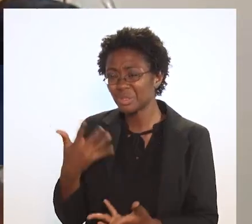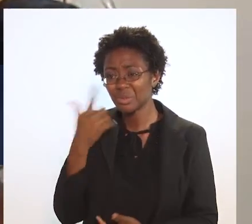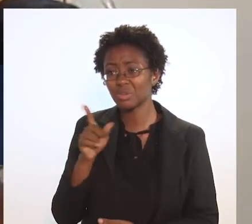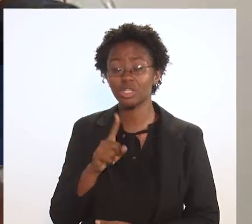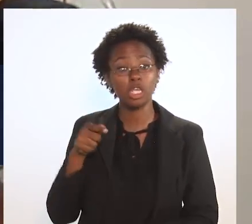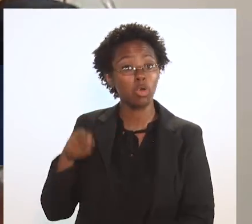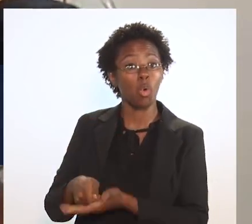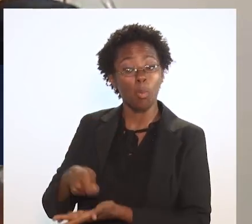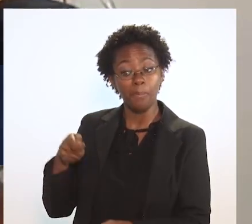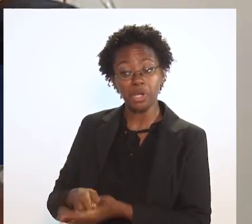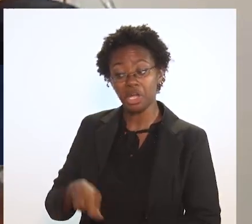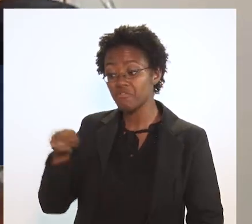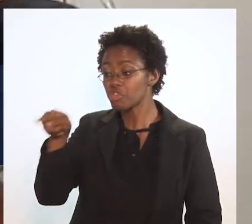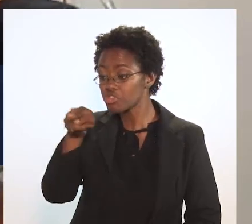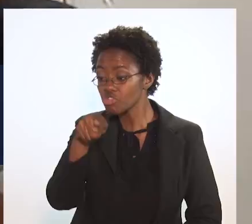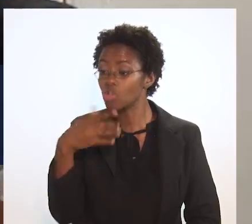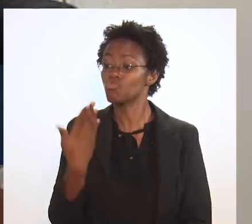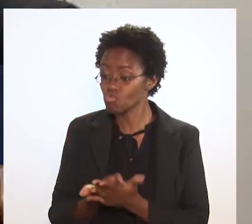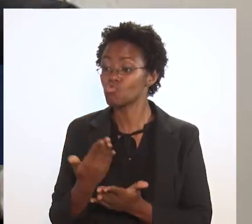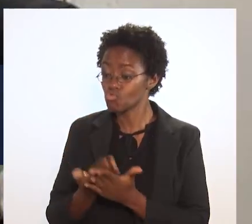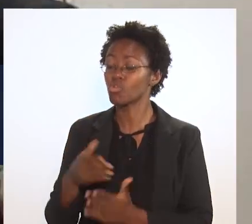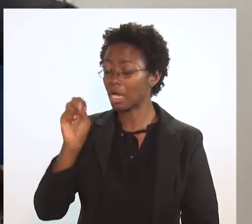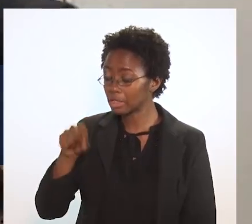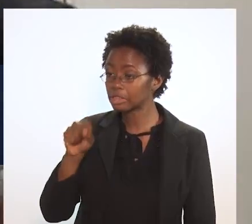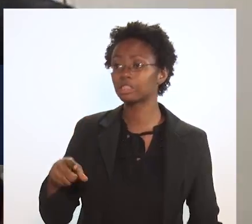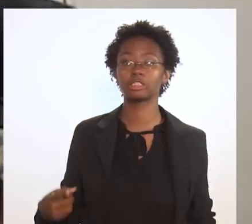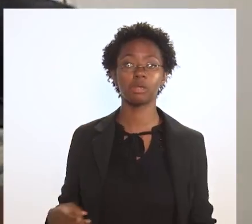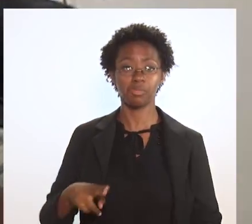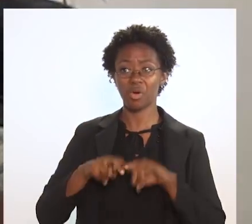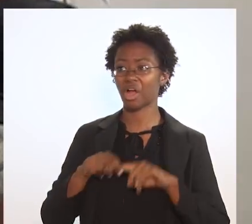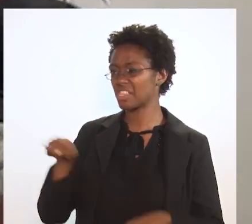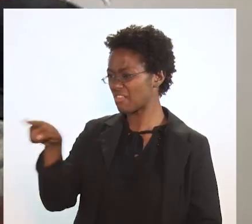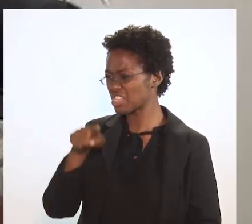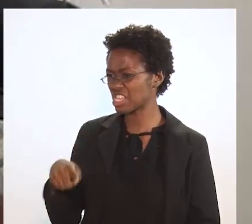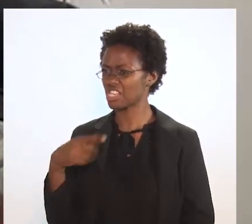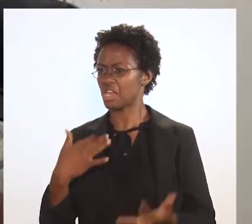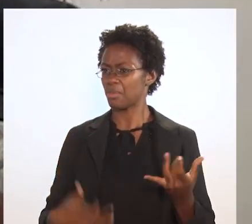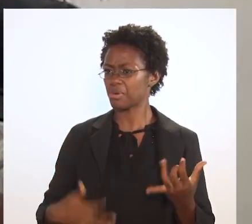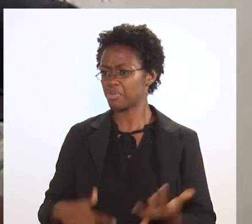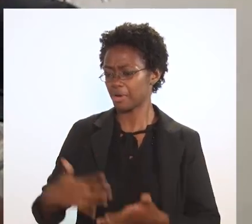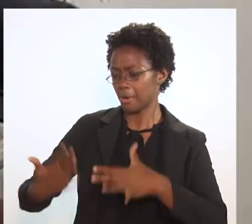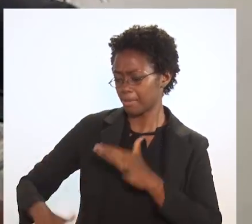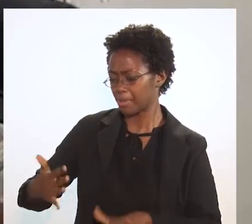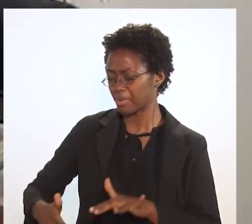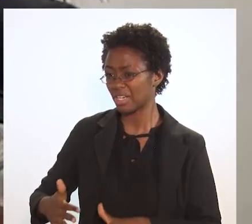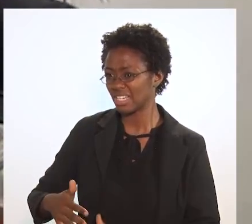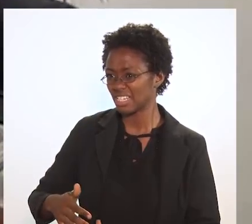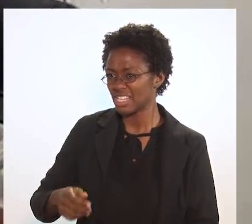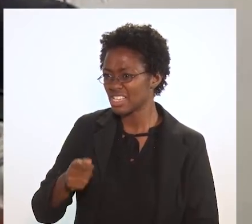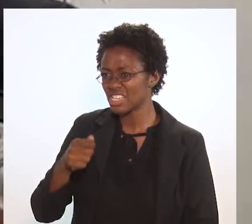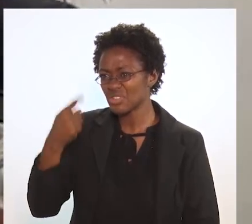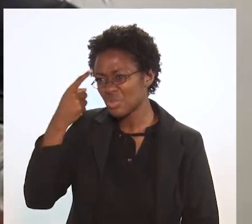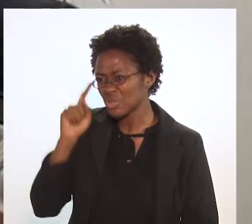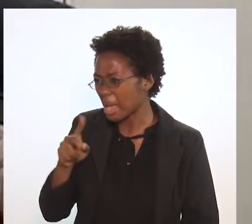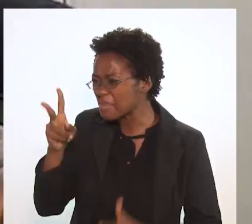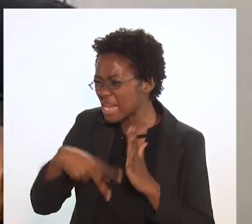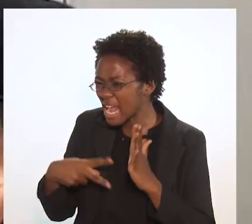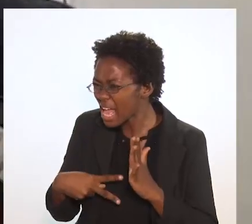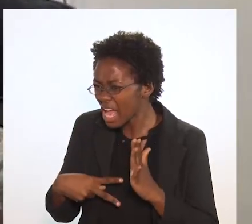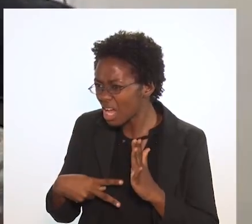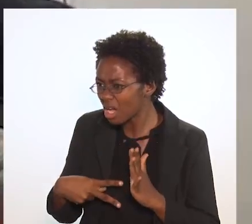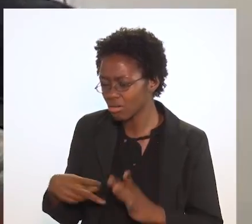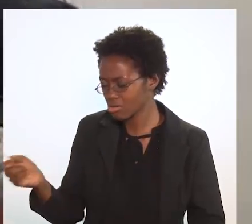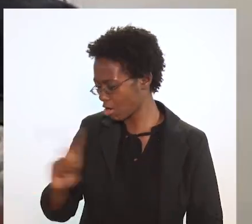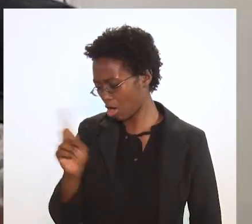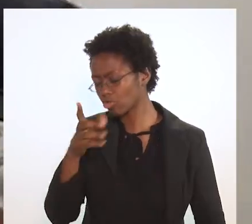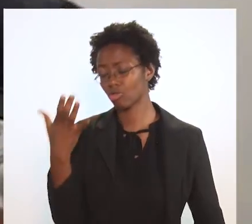inexplicável e ele obrigava os músicos a estudar, porque ele dizia o seguinte: músico analfabeto não chega a lugar algum, então o músico